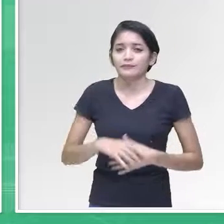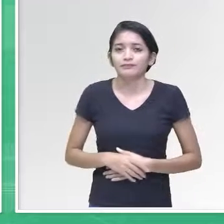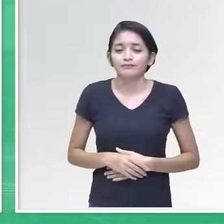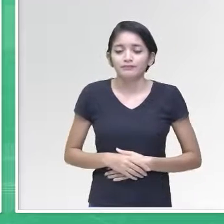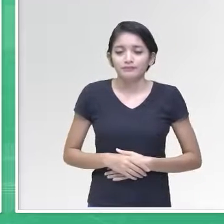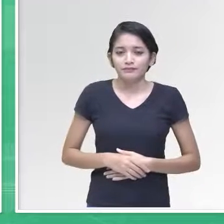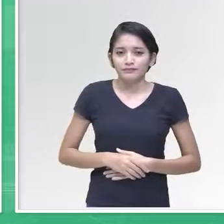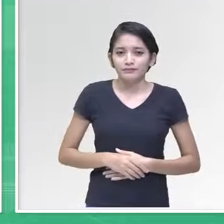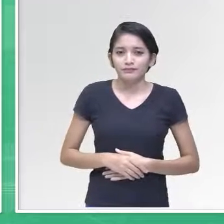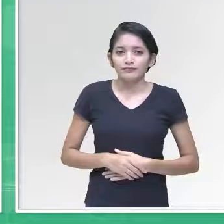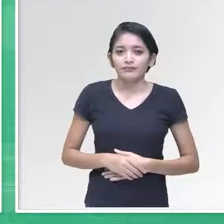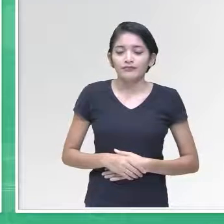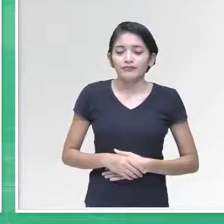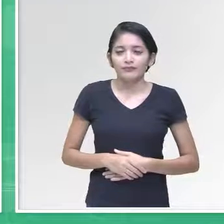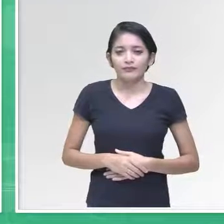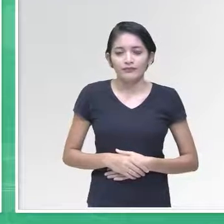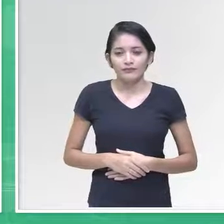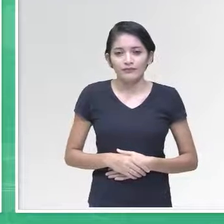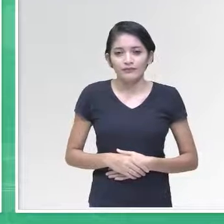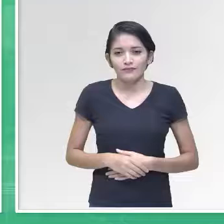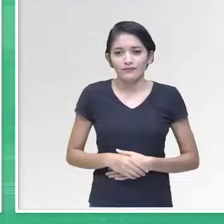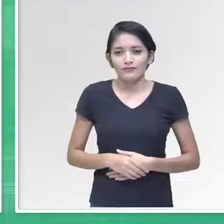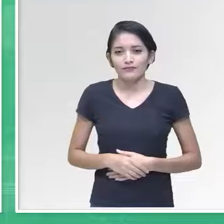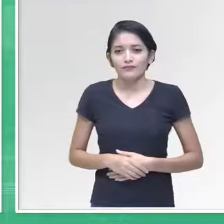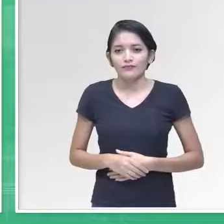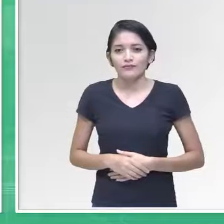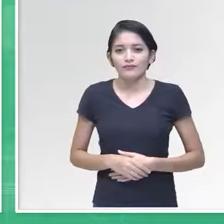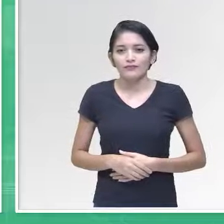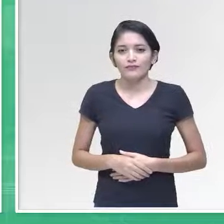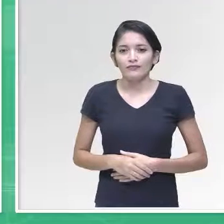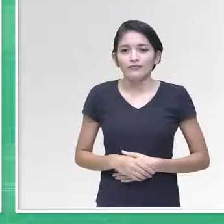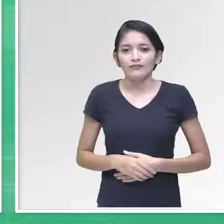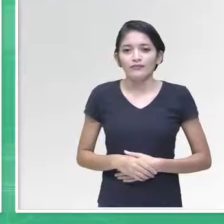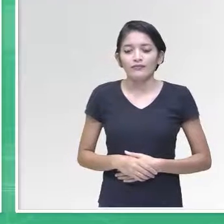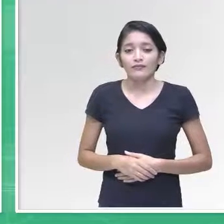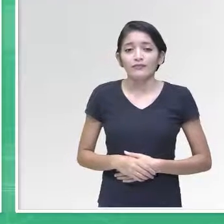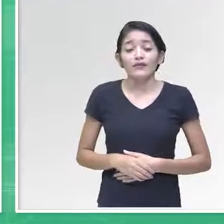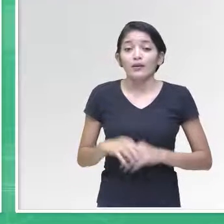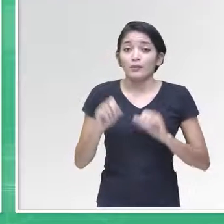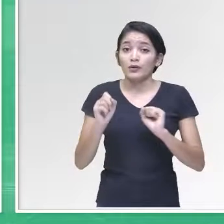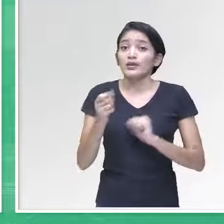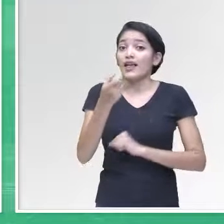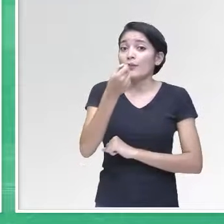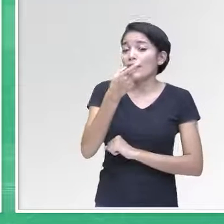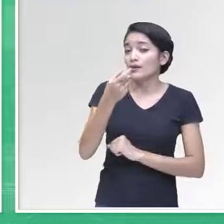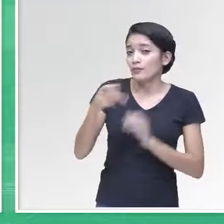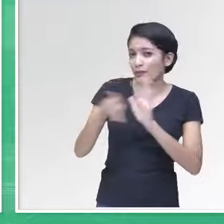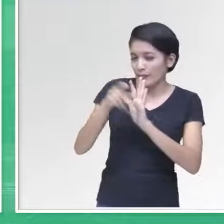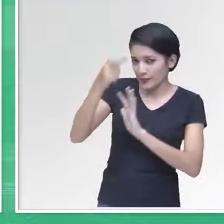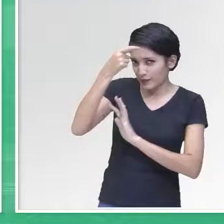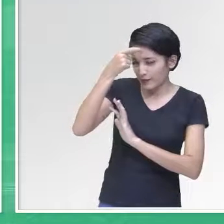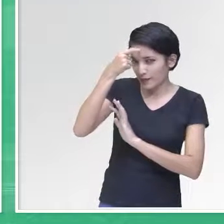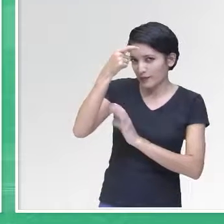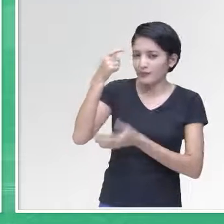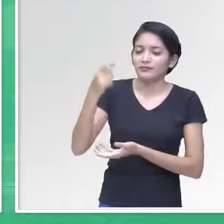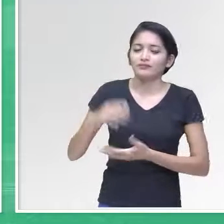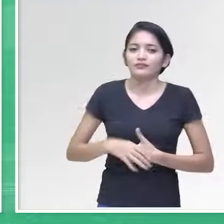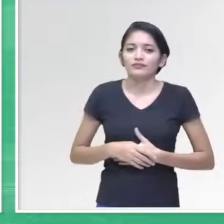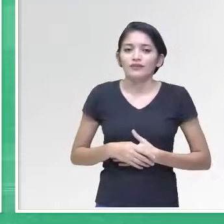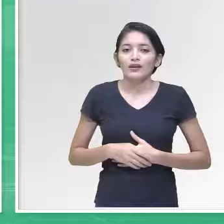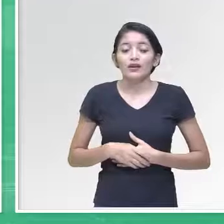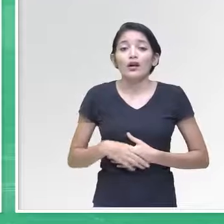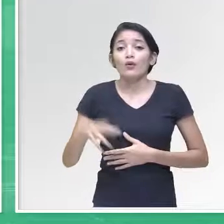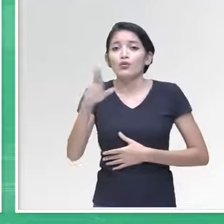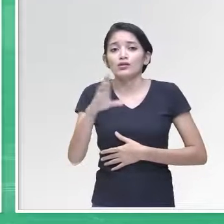be a remedy for headaches, né, pode ser um remédio para dores de cabeça. Tá, a gente está falando de